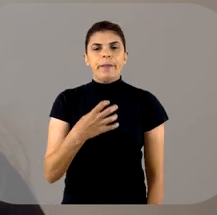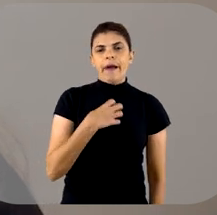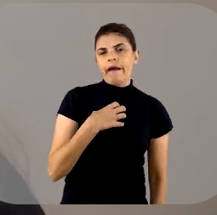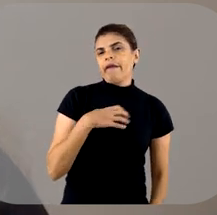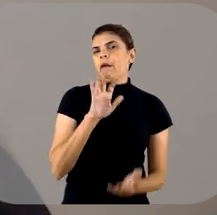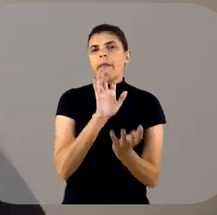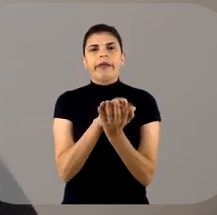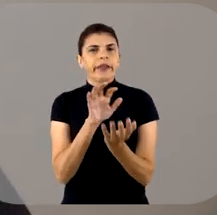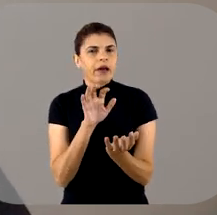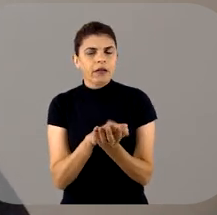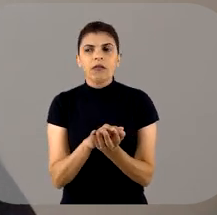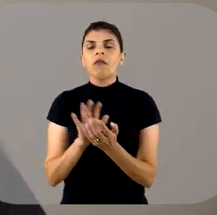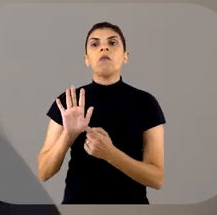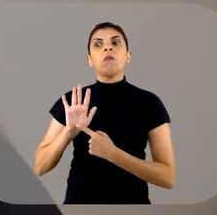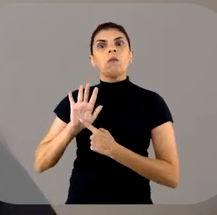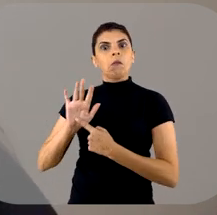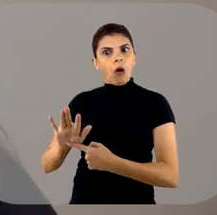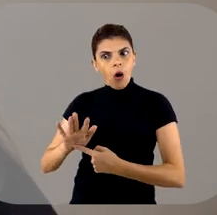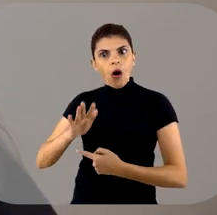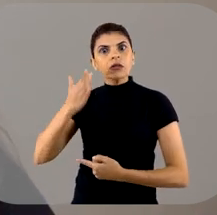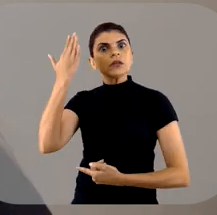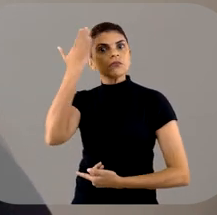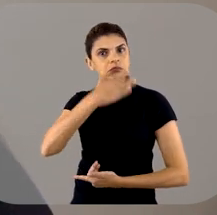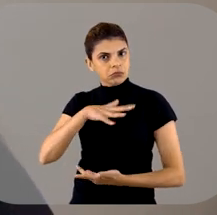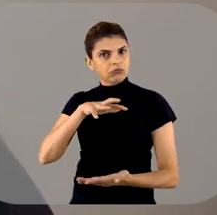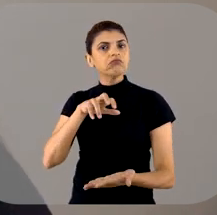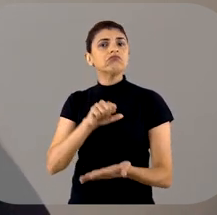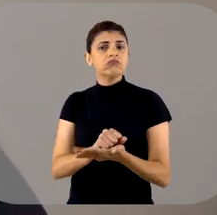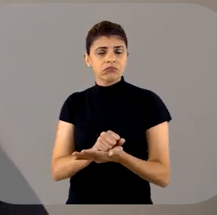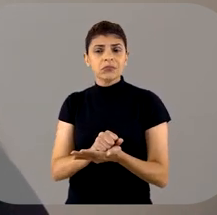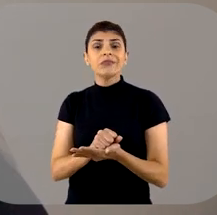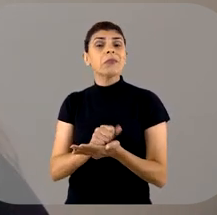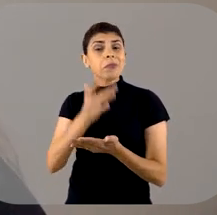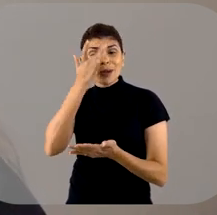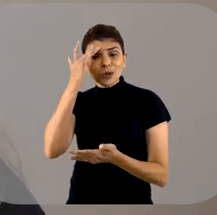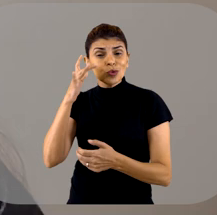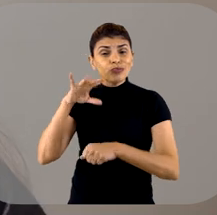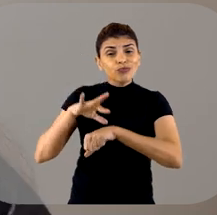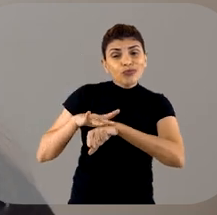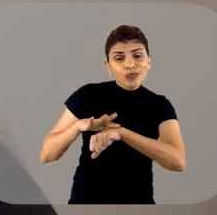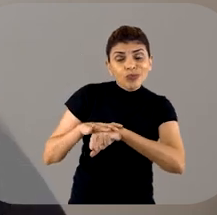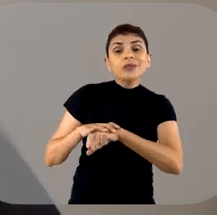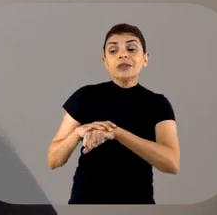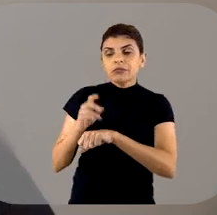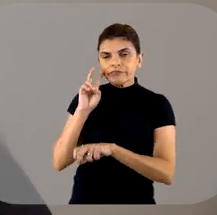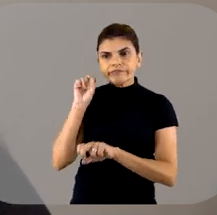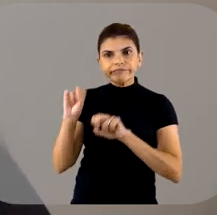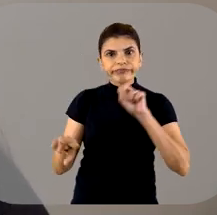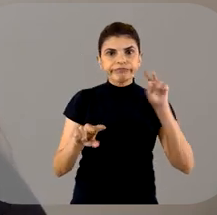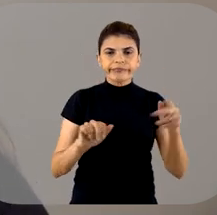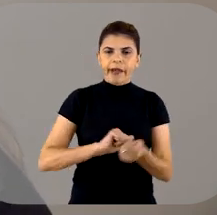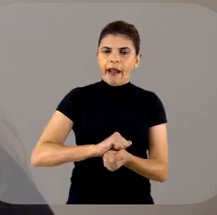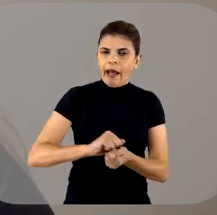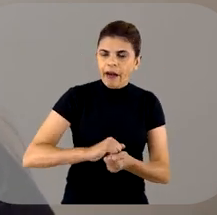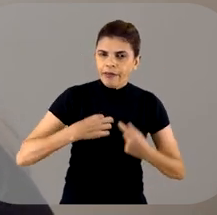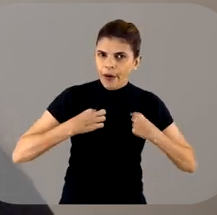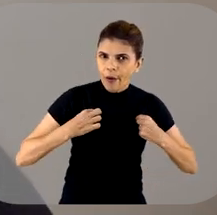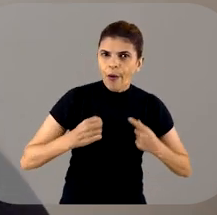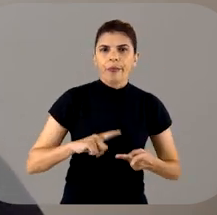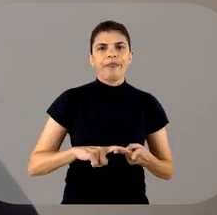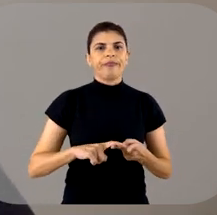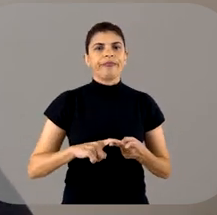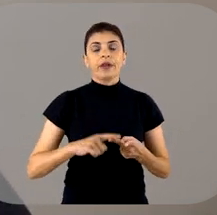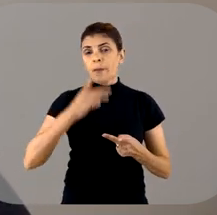Janeiro, Bahia, Pernambuco, mostram que as ocupações mais afetadas eram as de lavadeiras,